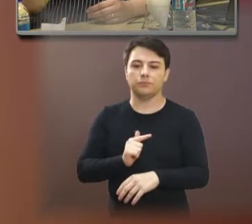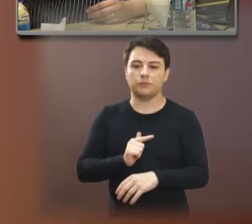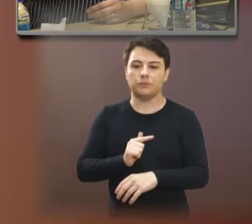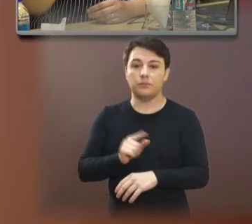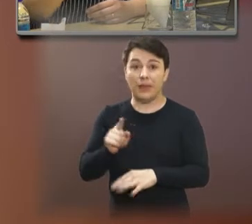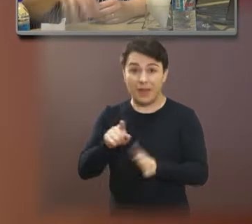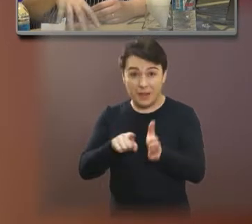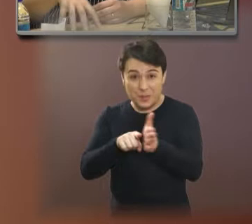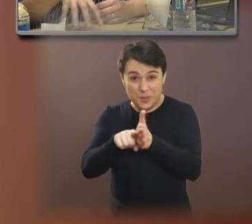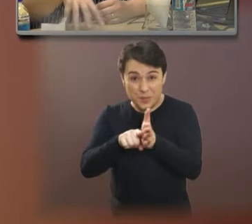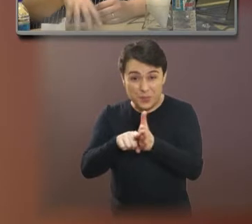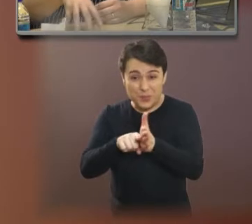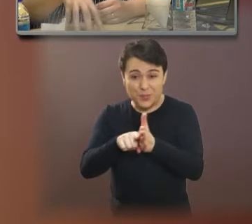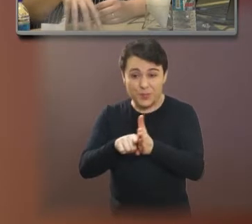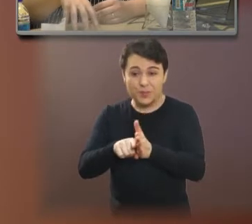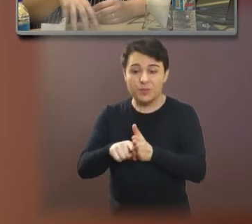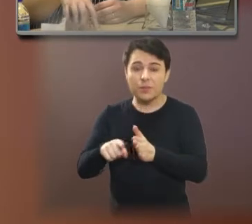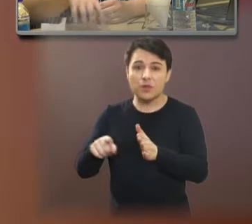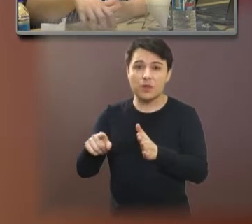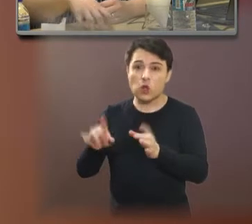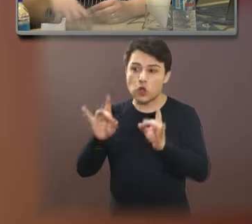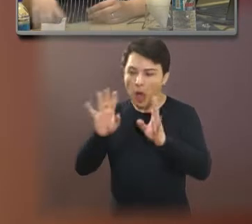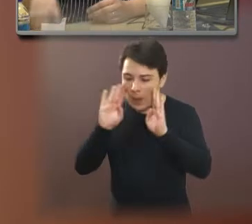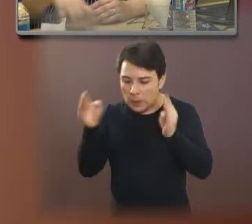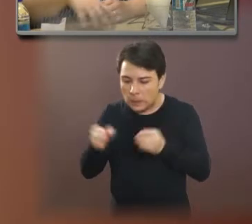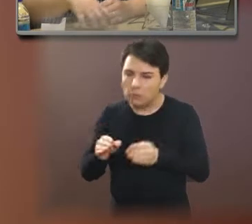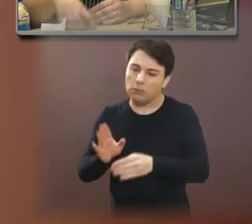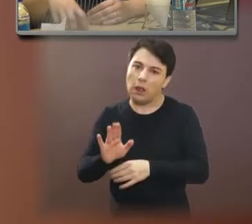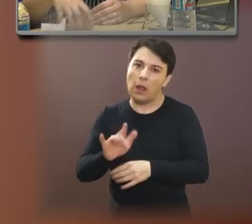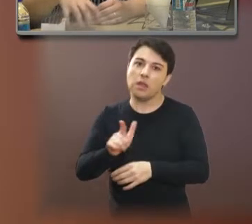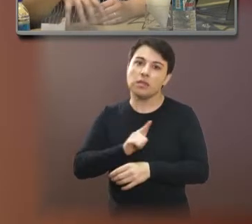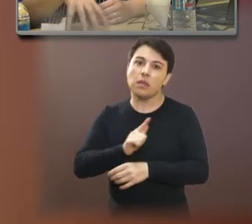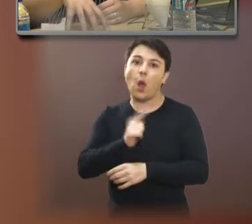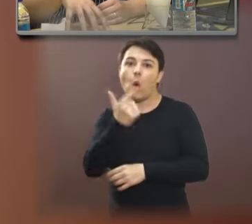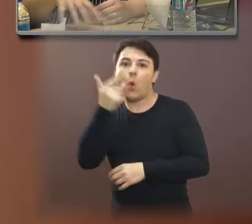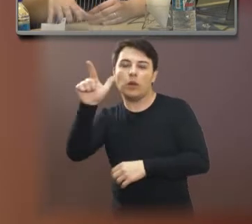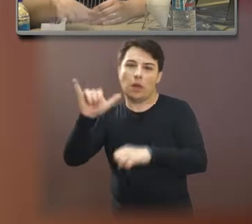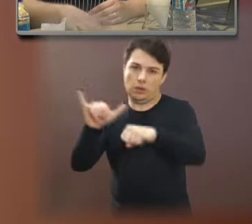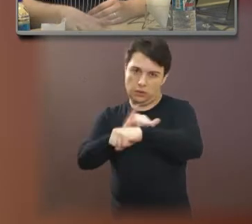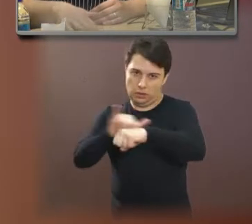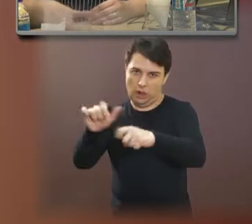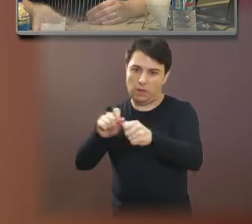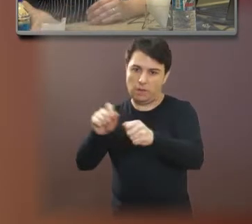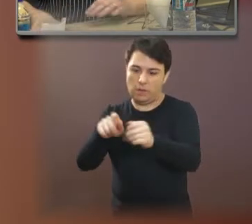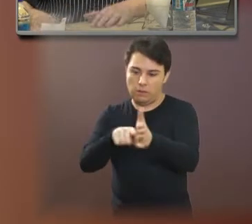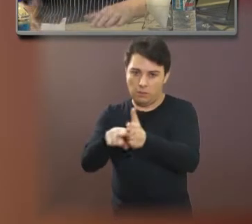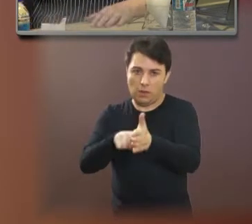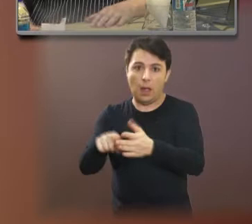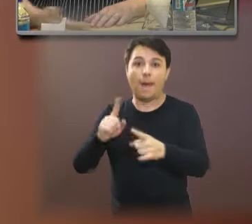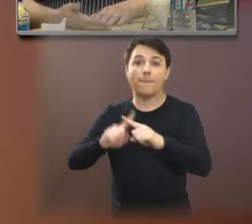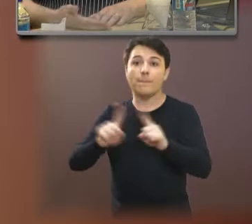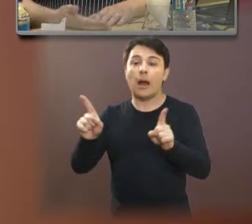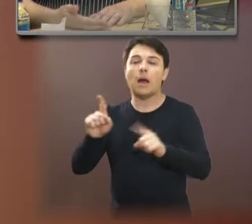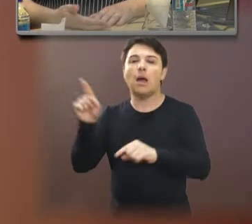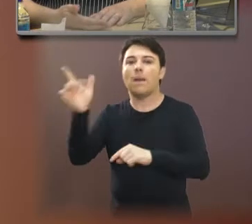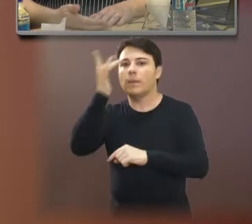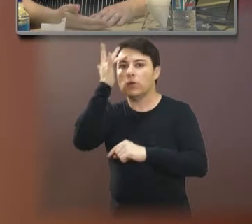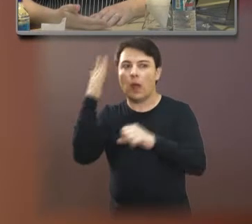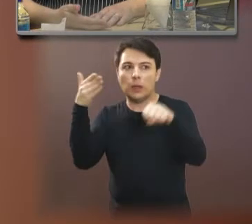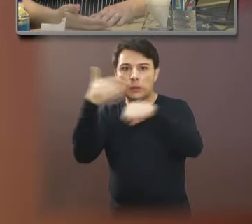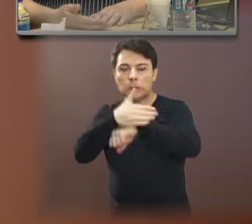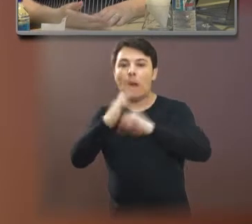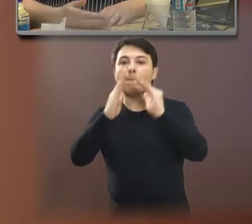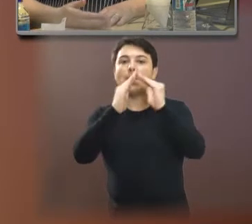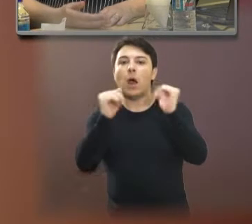análise não se faz só assim. Mas uma das análises é essa, a relação da ocupação do solo com a